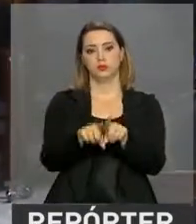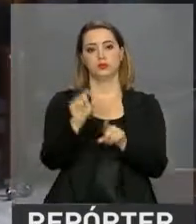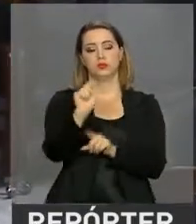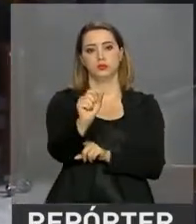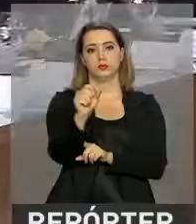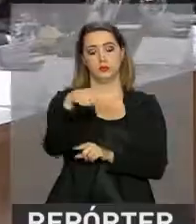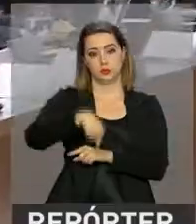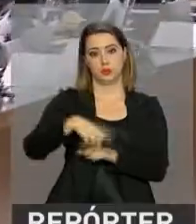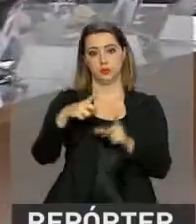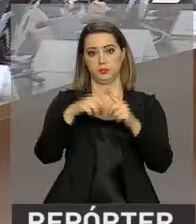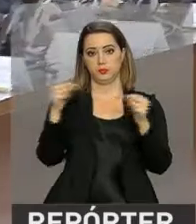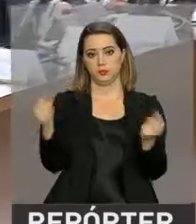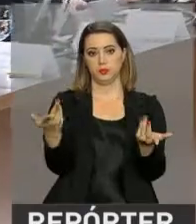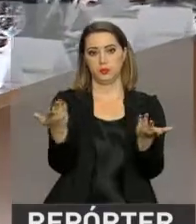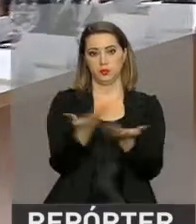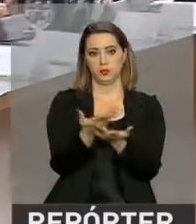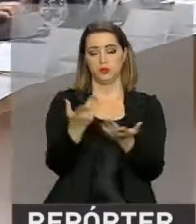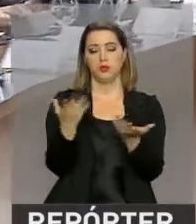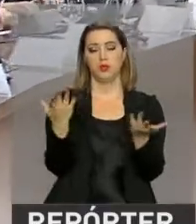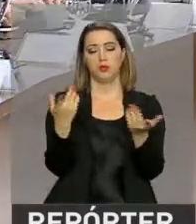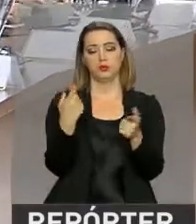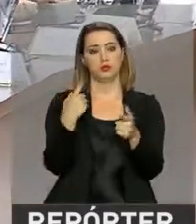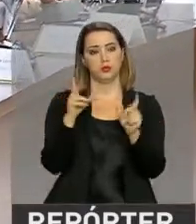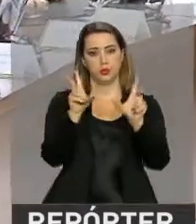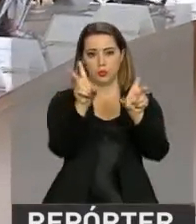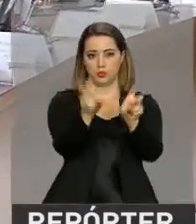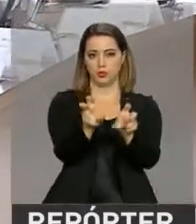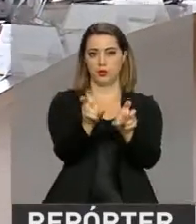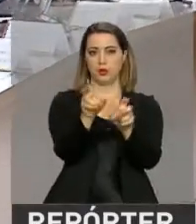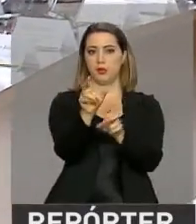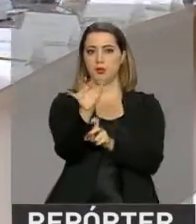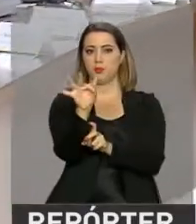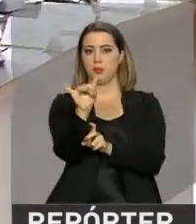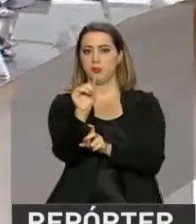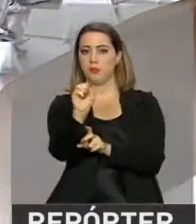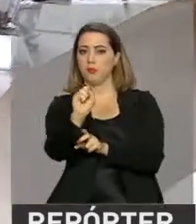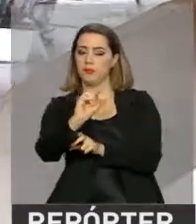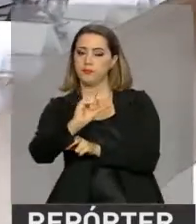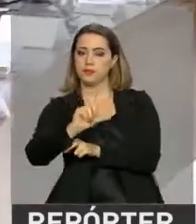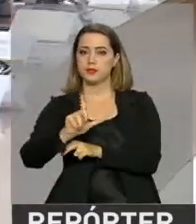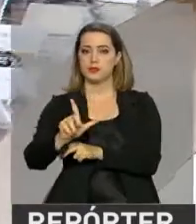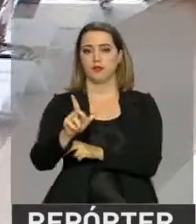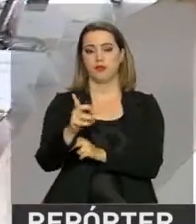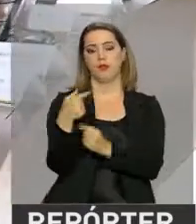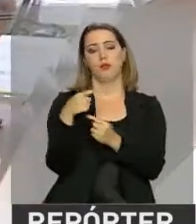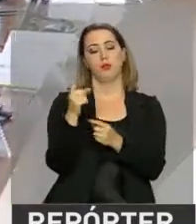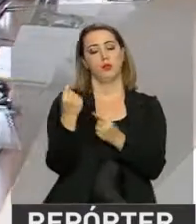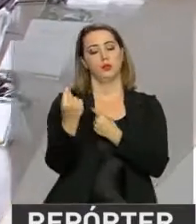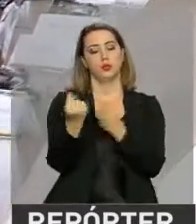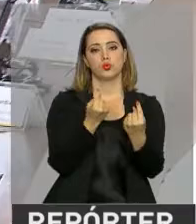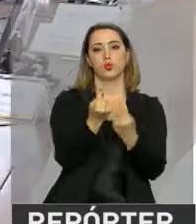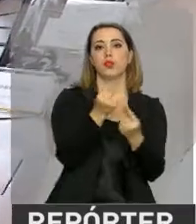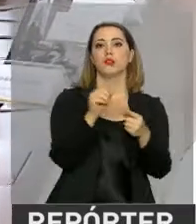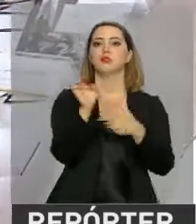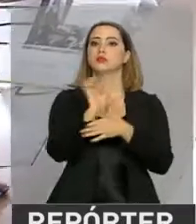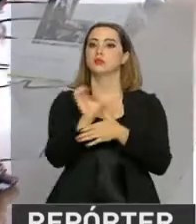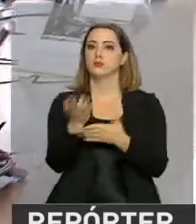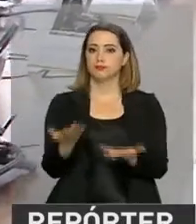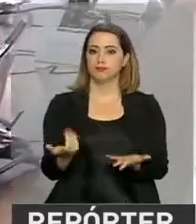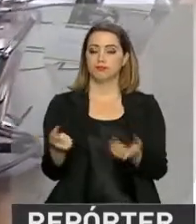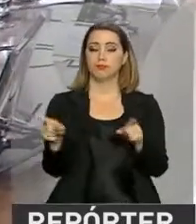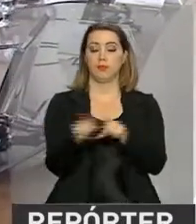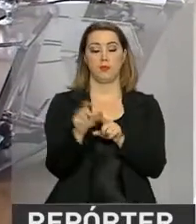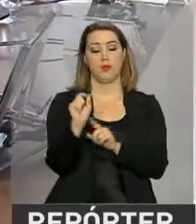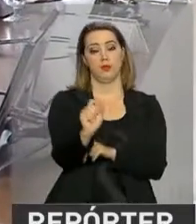como você disse, é a situação fiscal dos estados. Na sexta-feira da semana passada, o porta-voz da Presidência da República, Alexandre